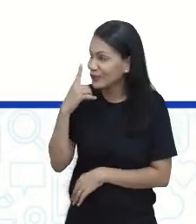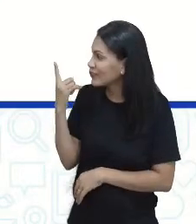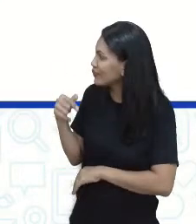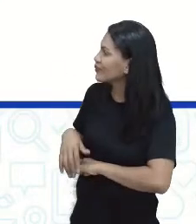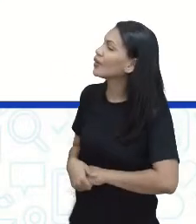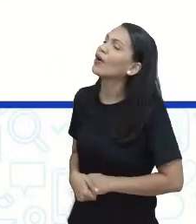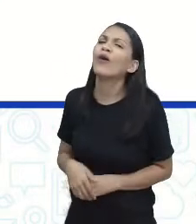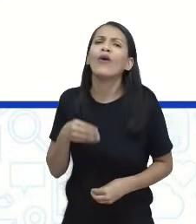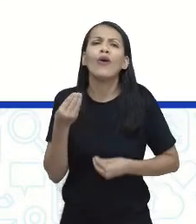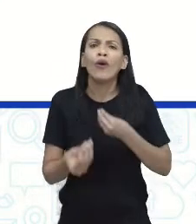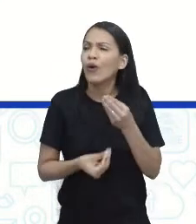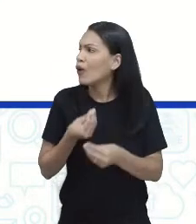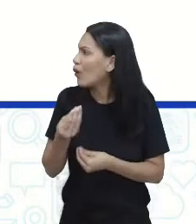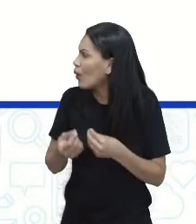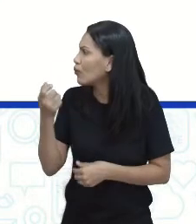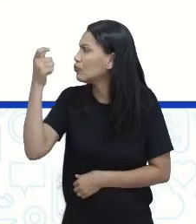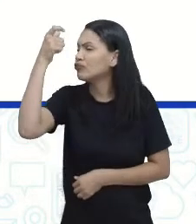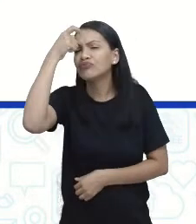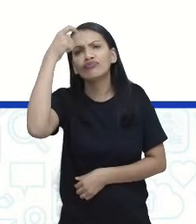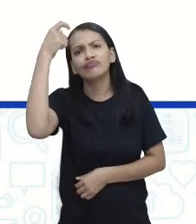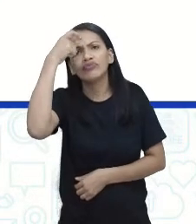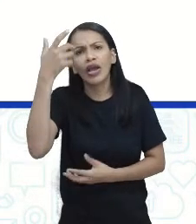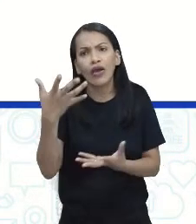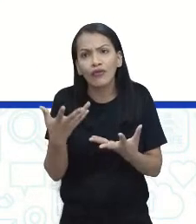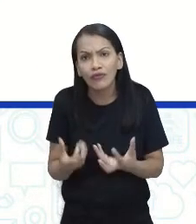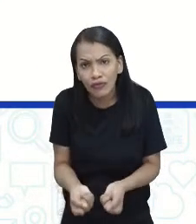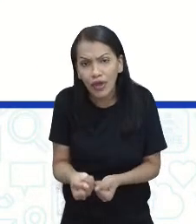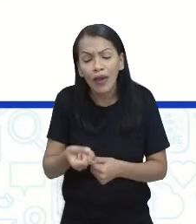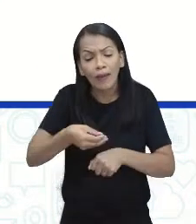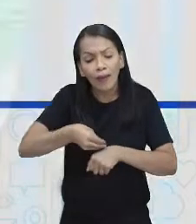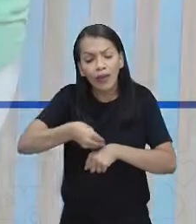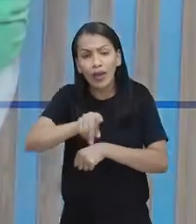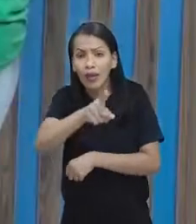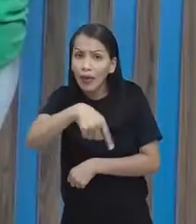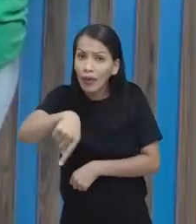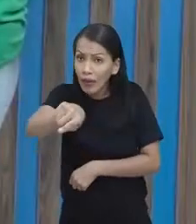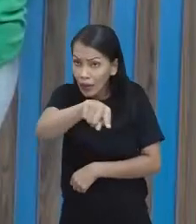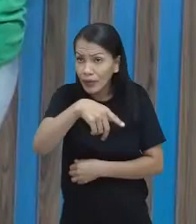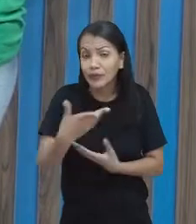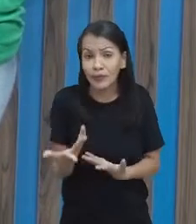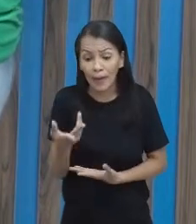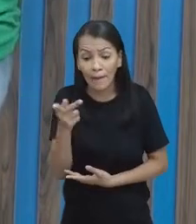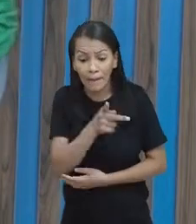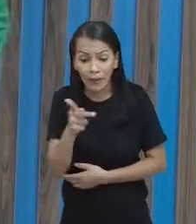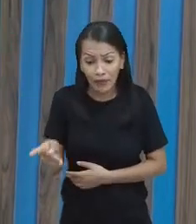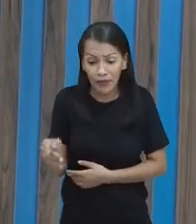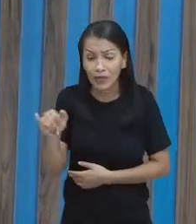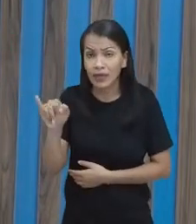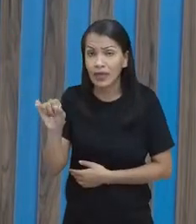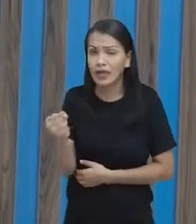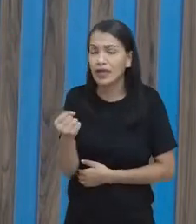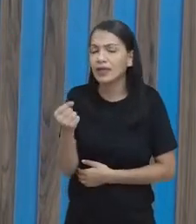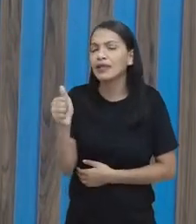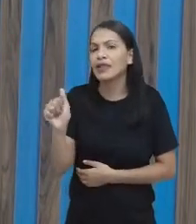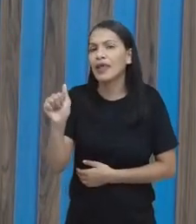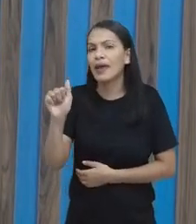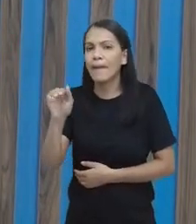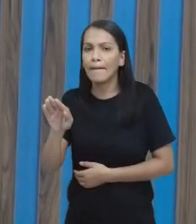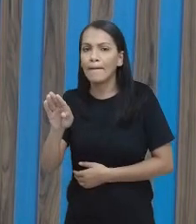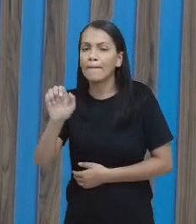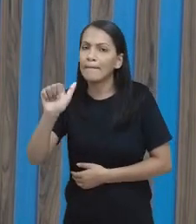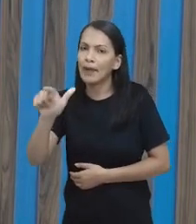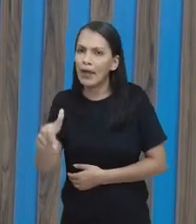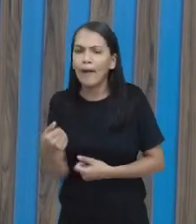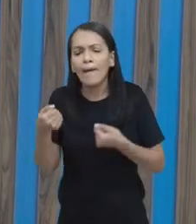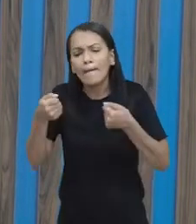Então, como ser um consumidor consciente? Vamos dar algumas dicas aqui então, né, professora Isabel? Então, olha, gente, você pode levar